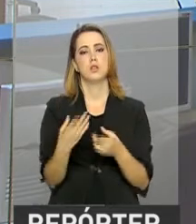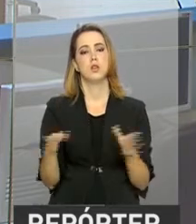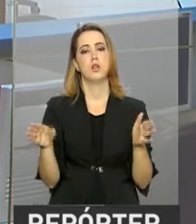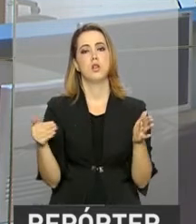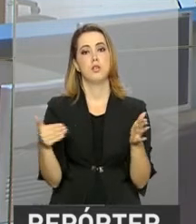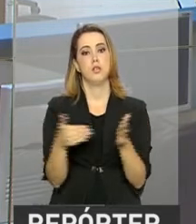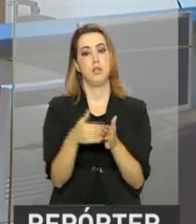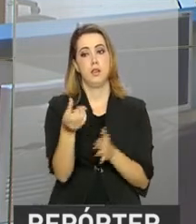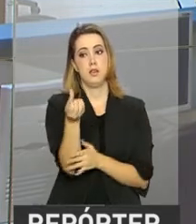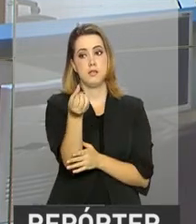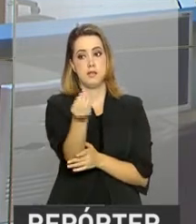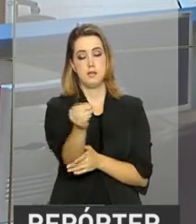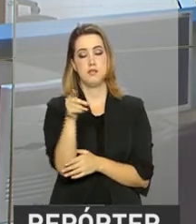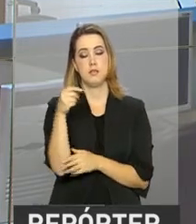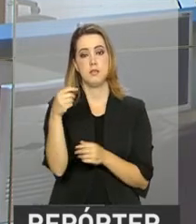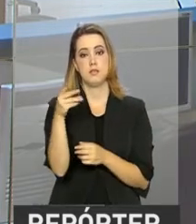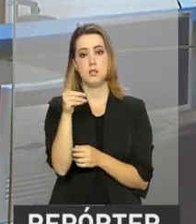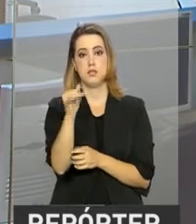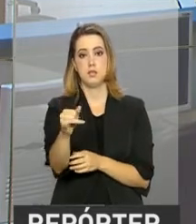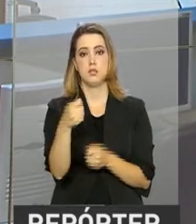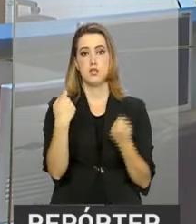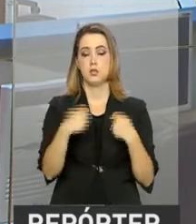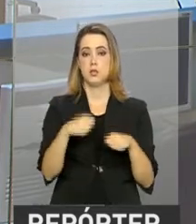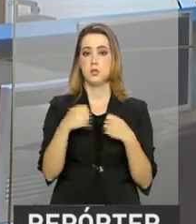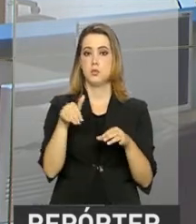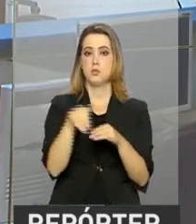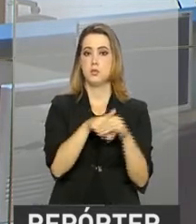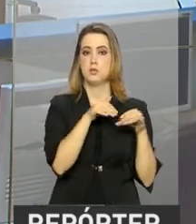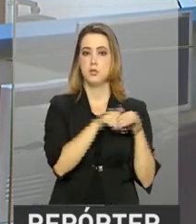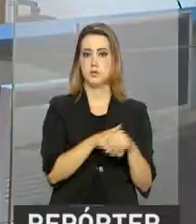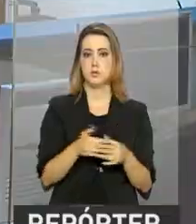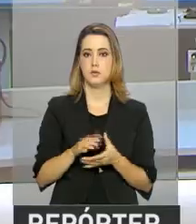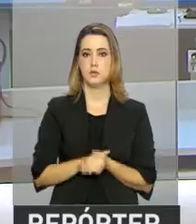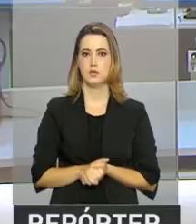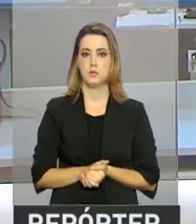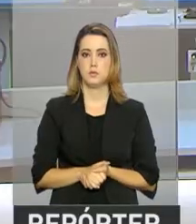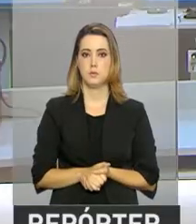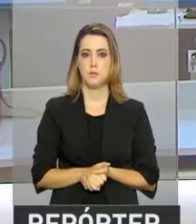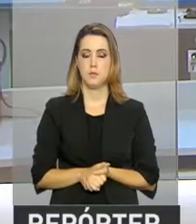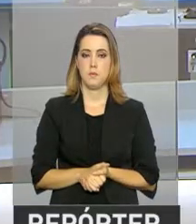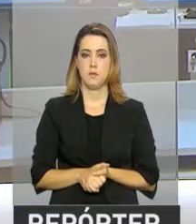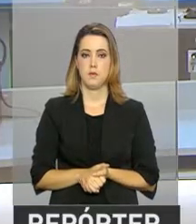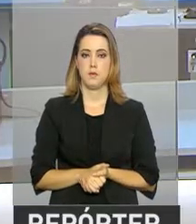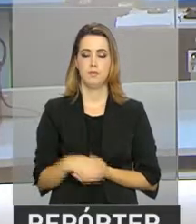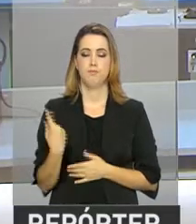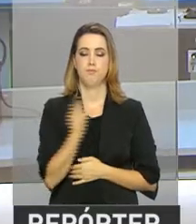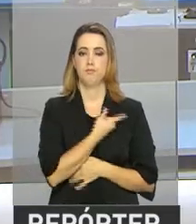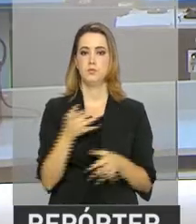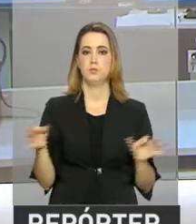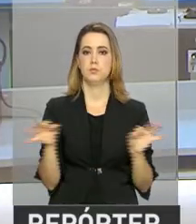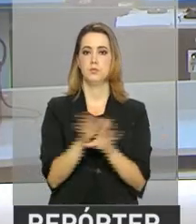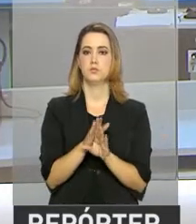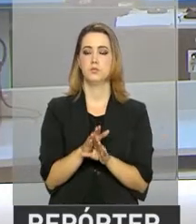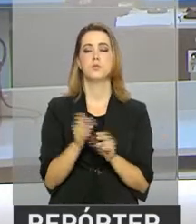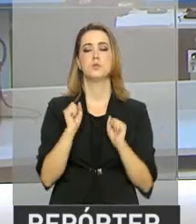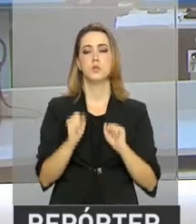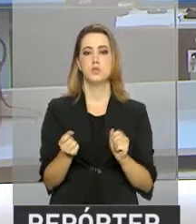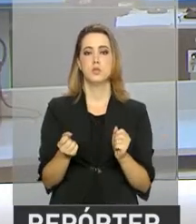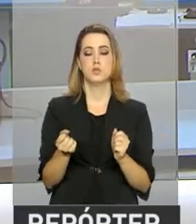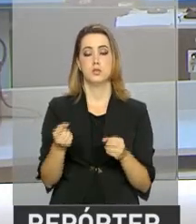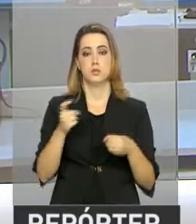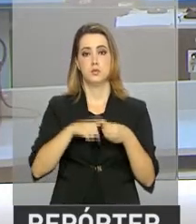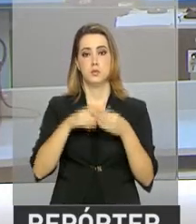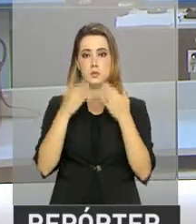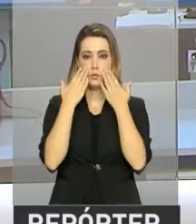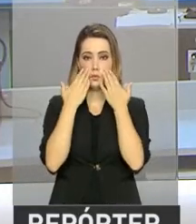porque senão os perderá a validade e nós ficamos por aqui podemos voltar a qualquer momento